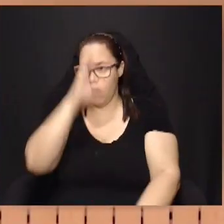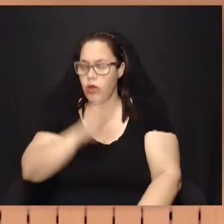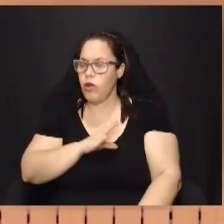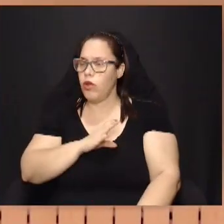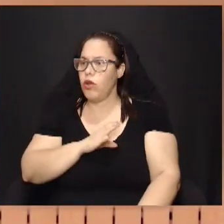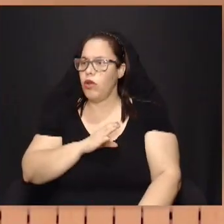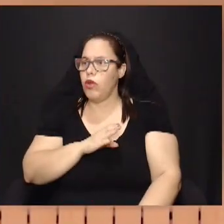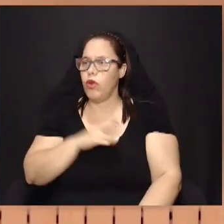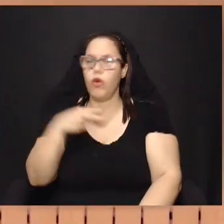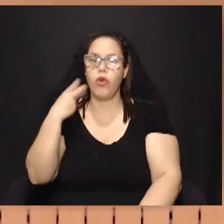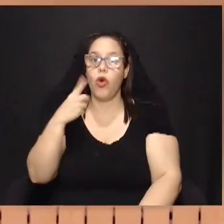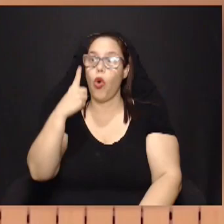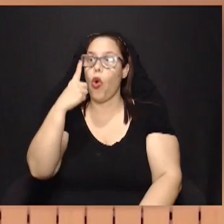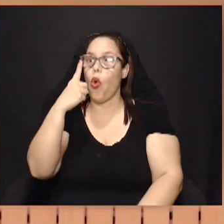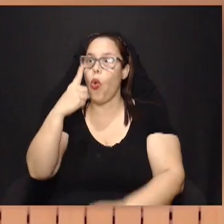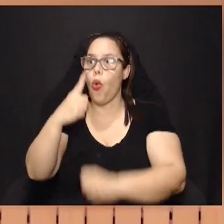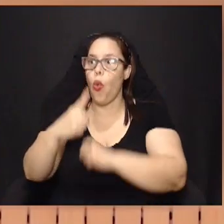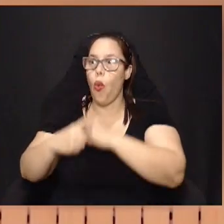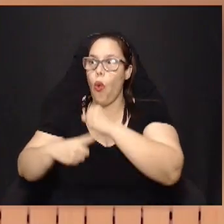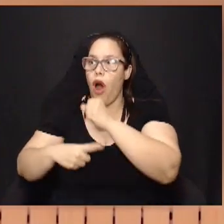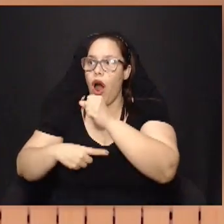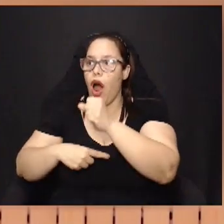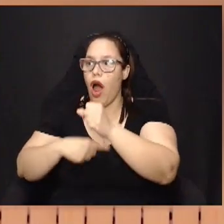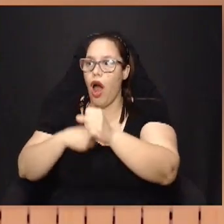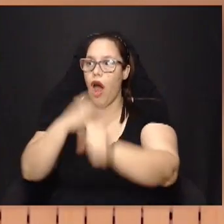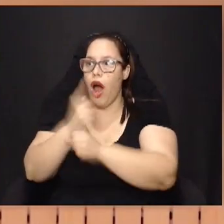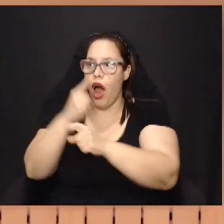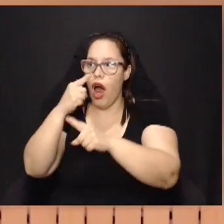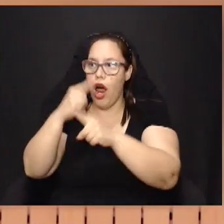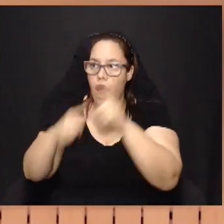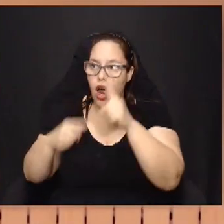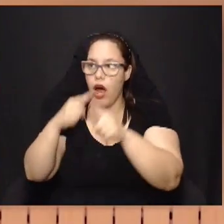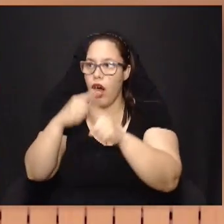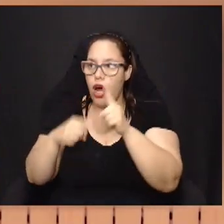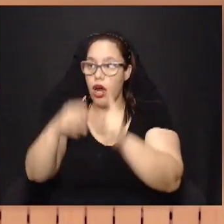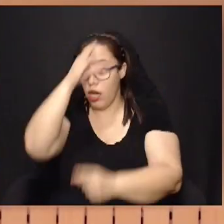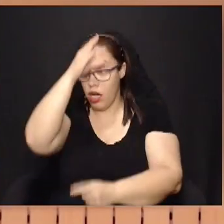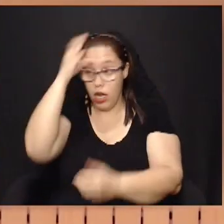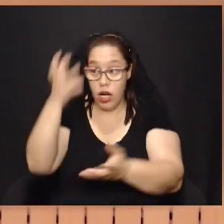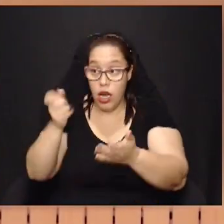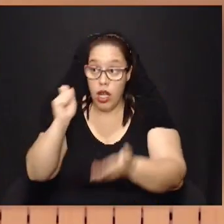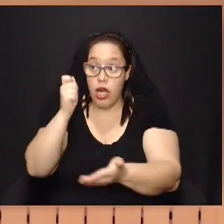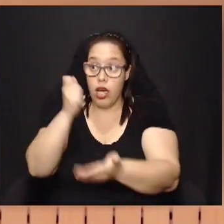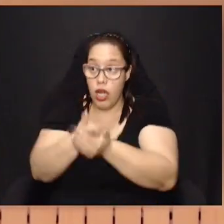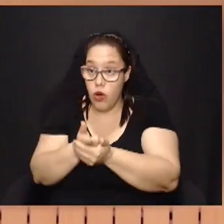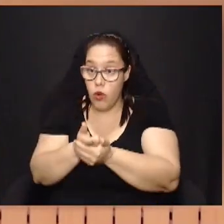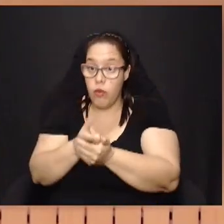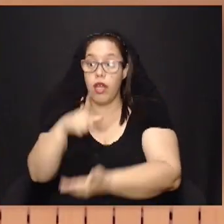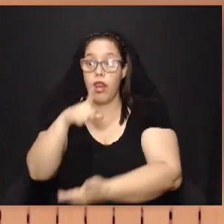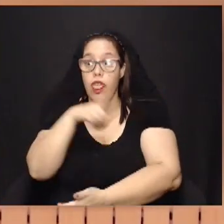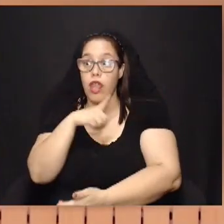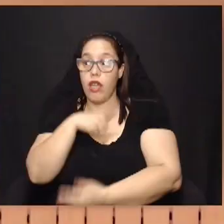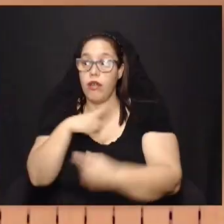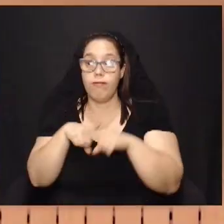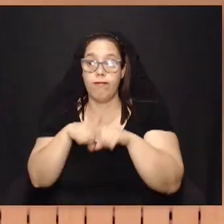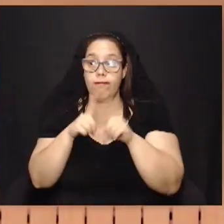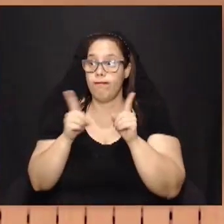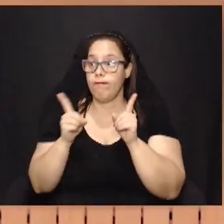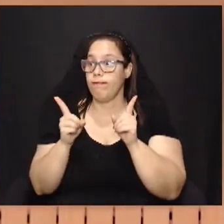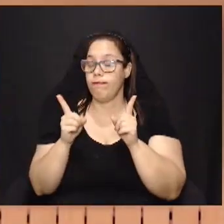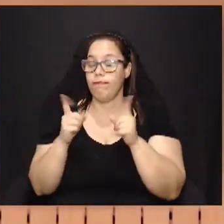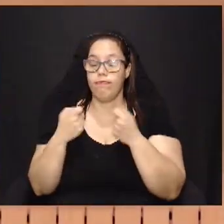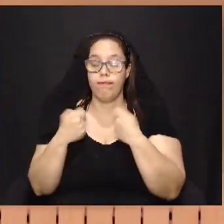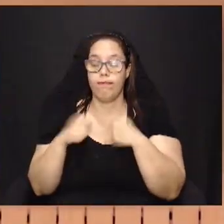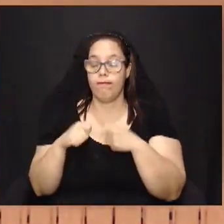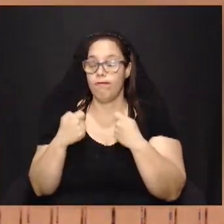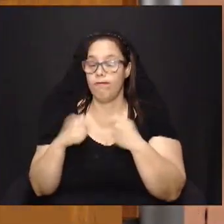ano e meio, vereador, que eu estou lá, tem um cliente que quer comprar, tem a demanda, mas ele precisa